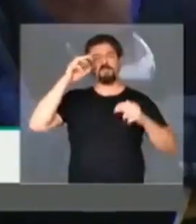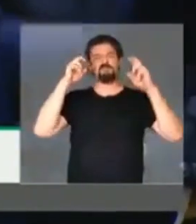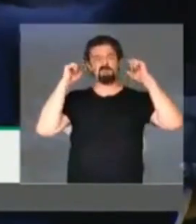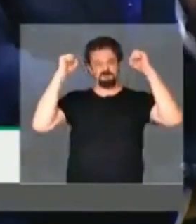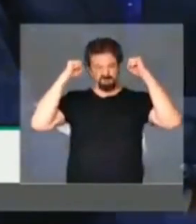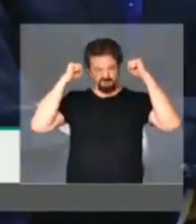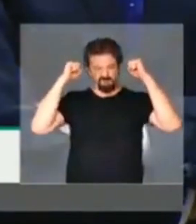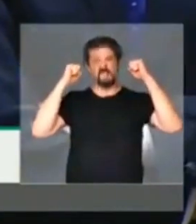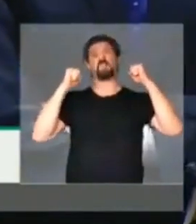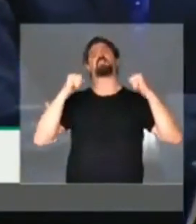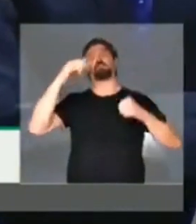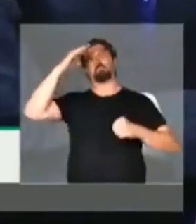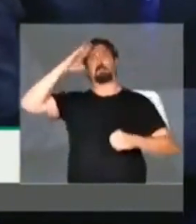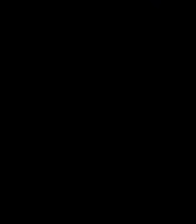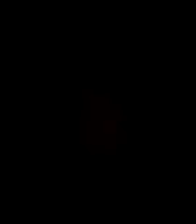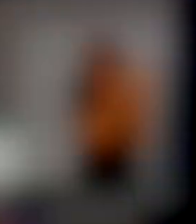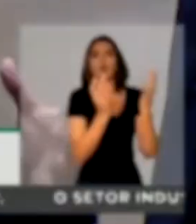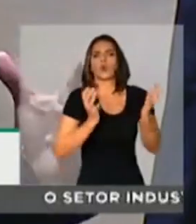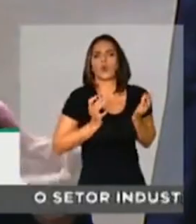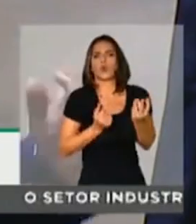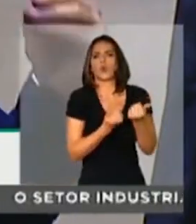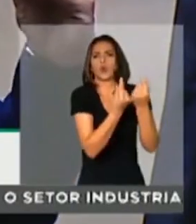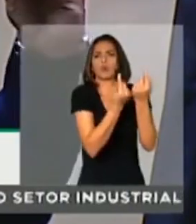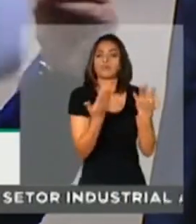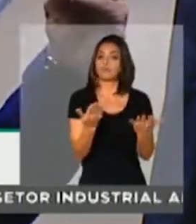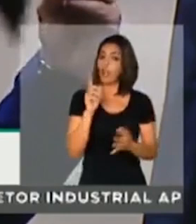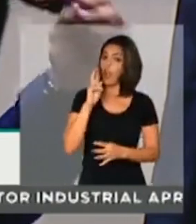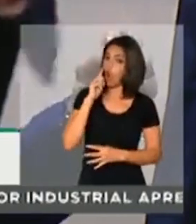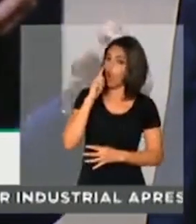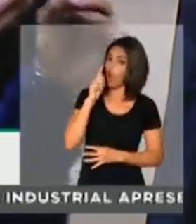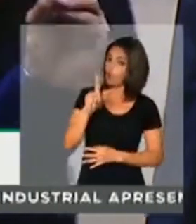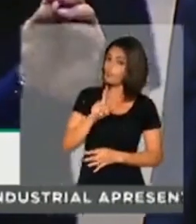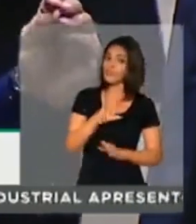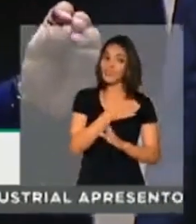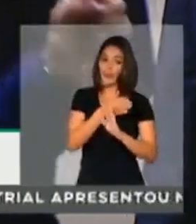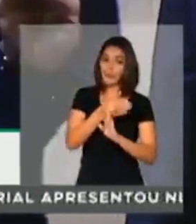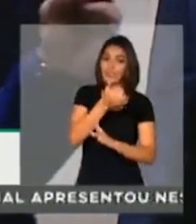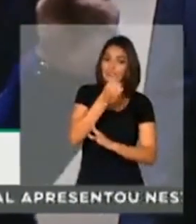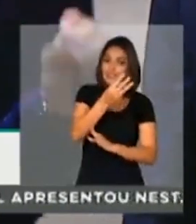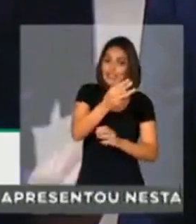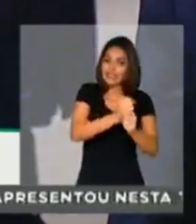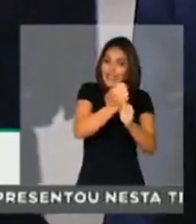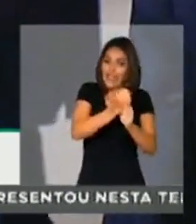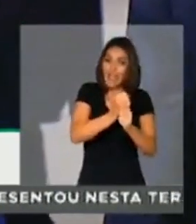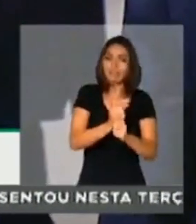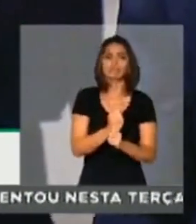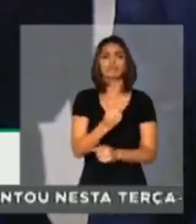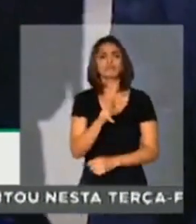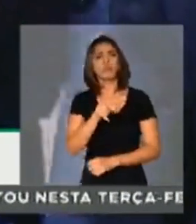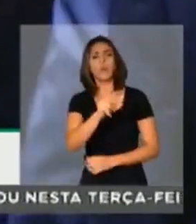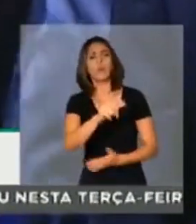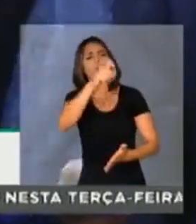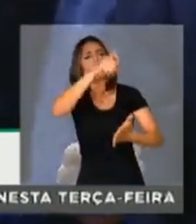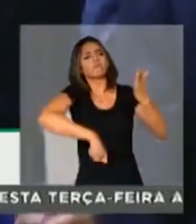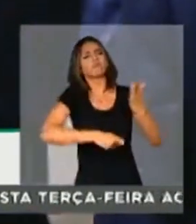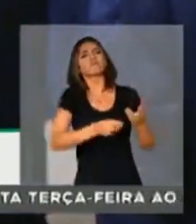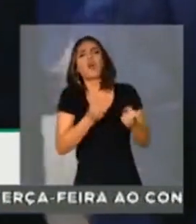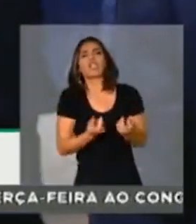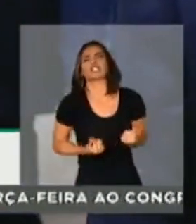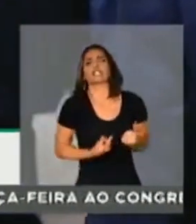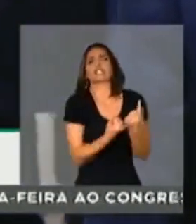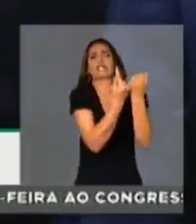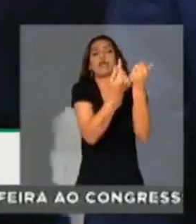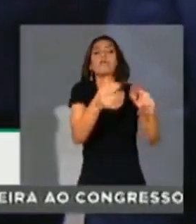militares, viva 31 de março. Olha só, tiveram 13 anos no poder e não taxaram as grandes fortunas. Por que